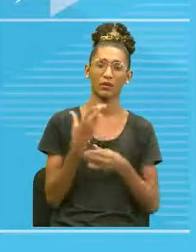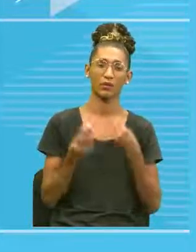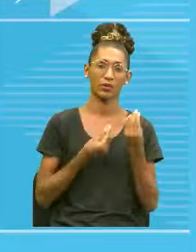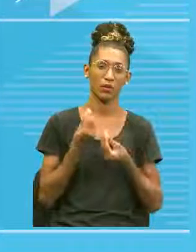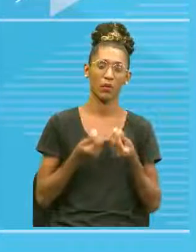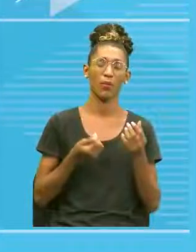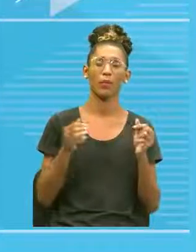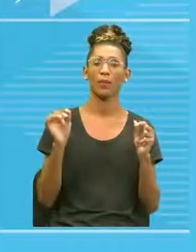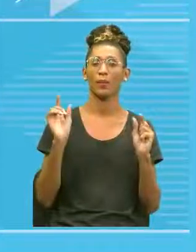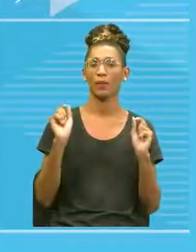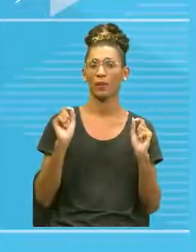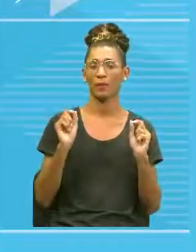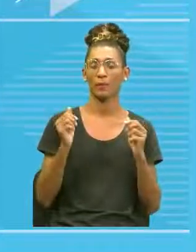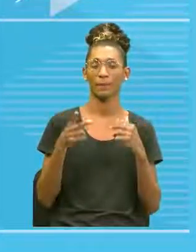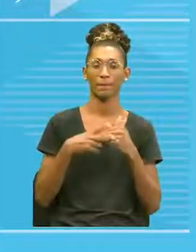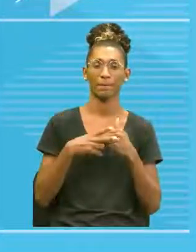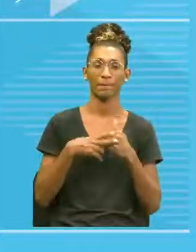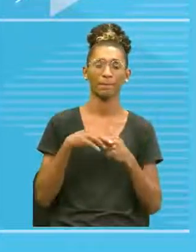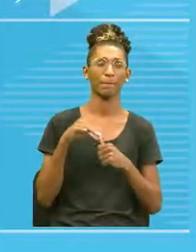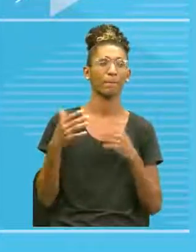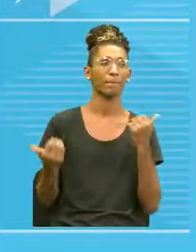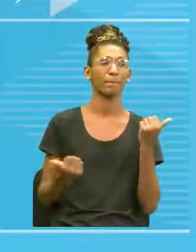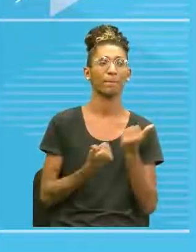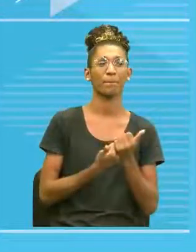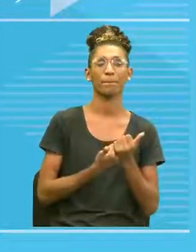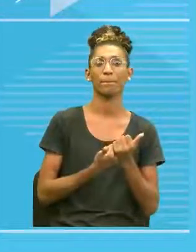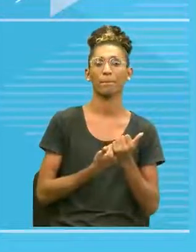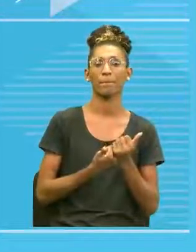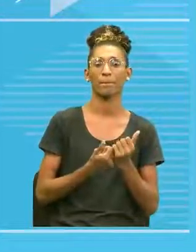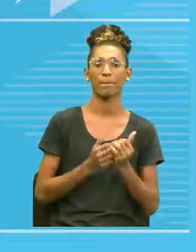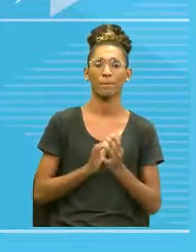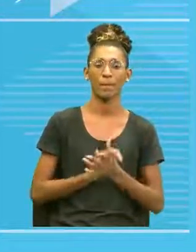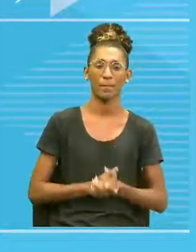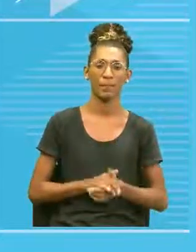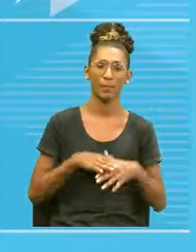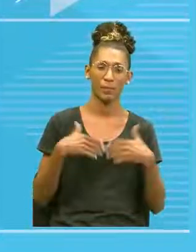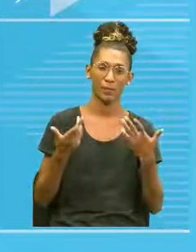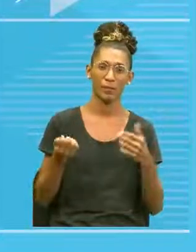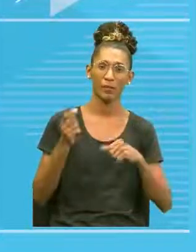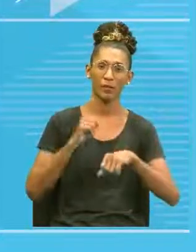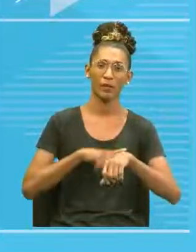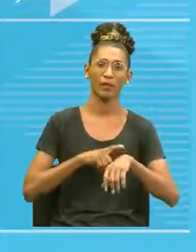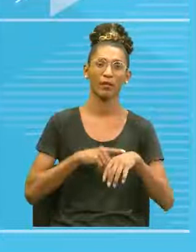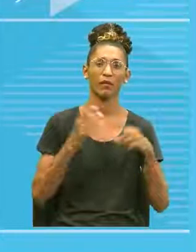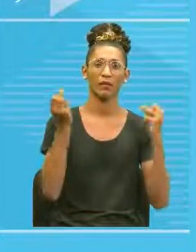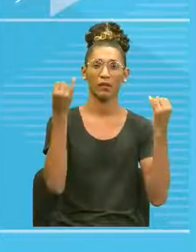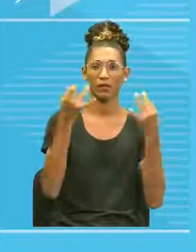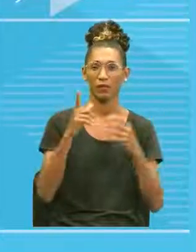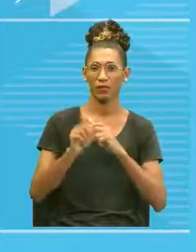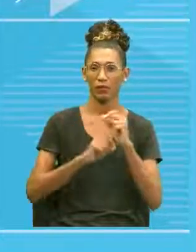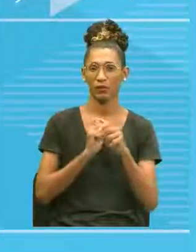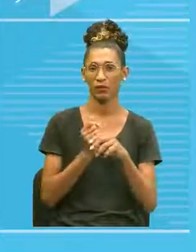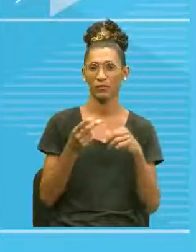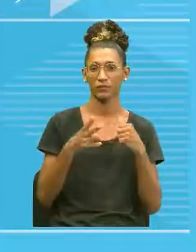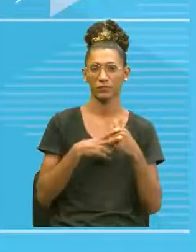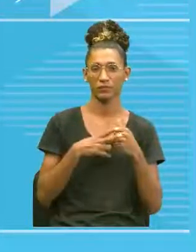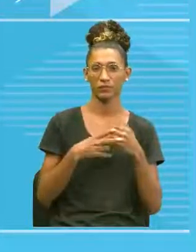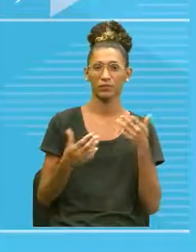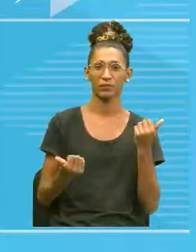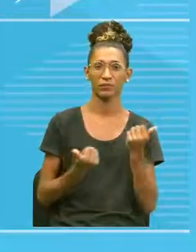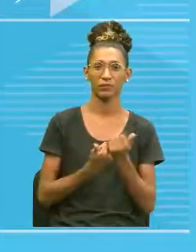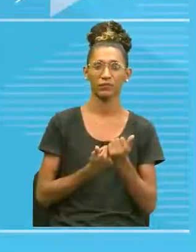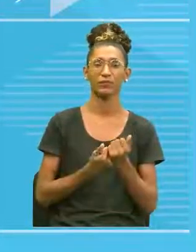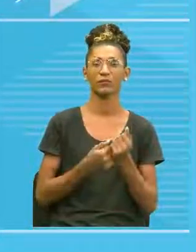como verbo auxiliar e quando eu falo é auxiliar